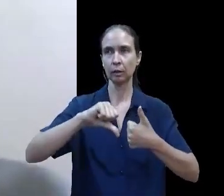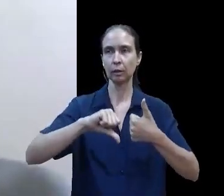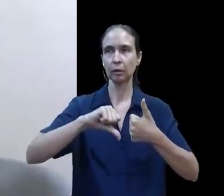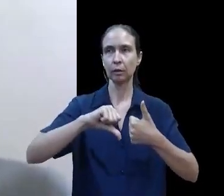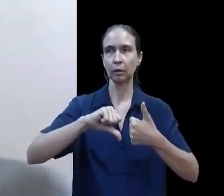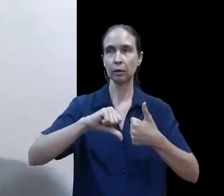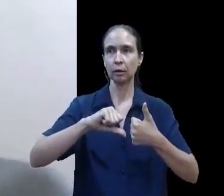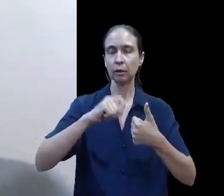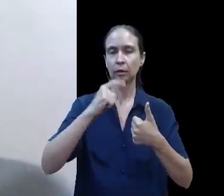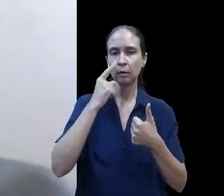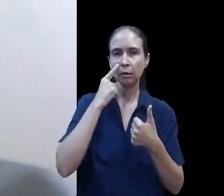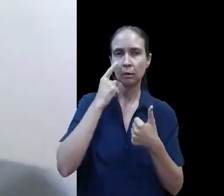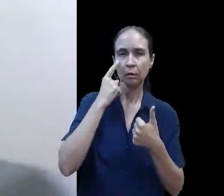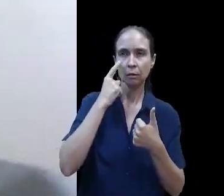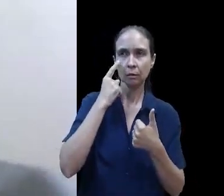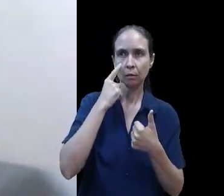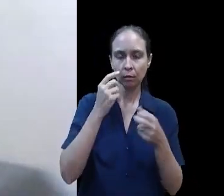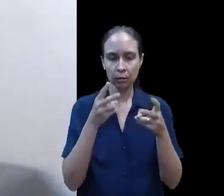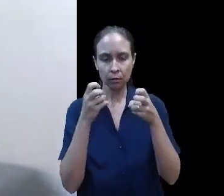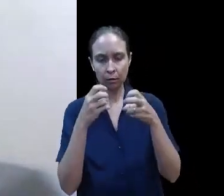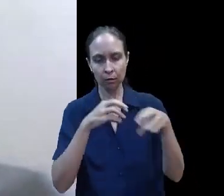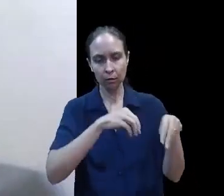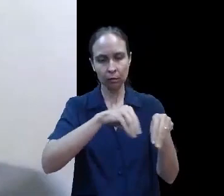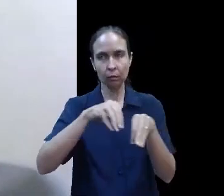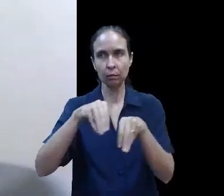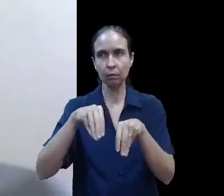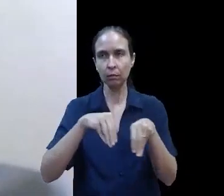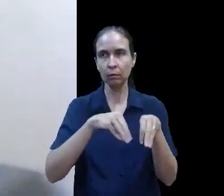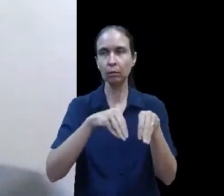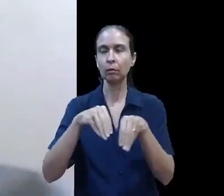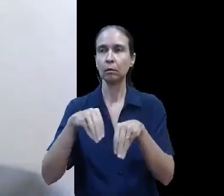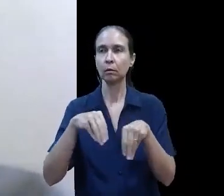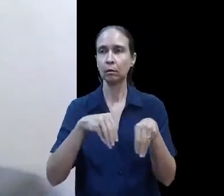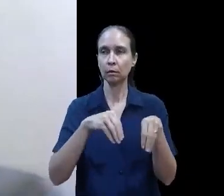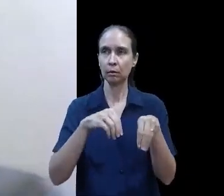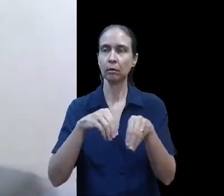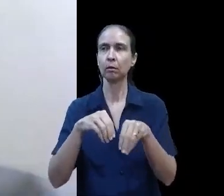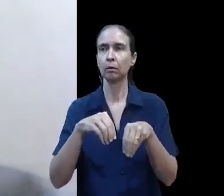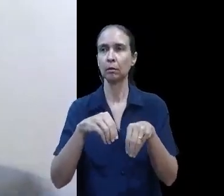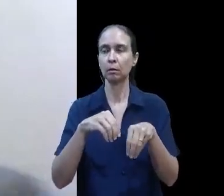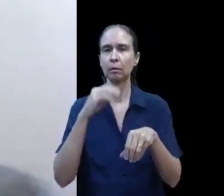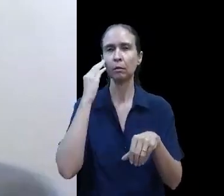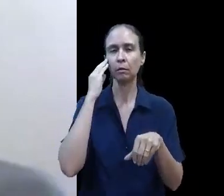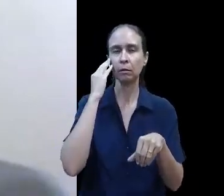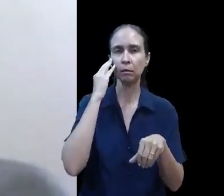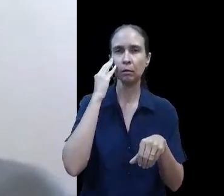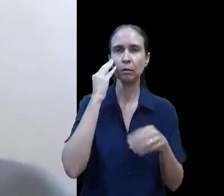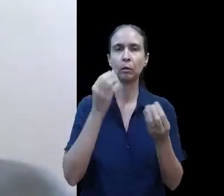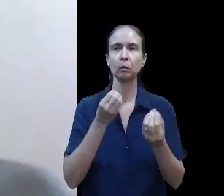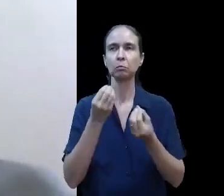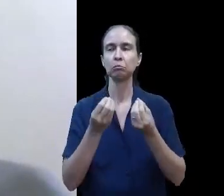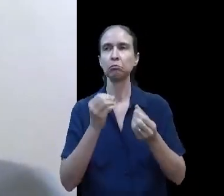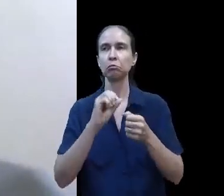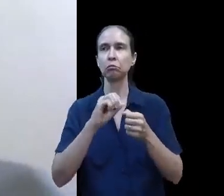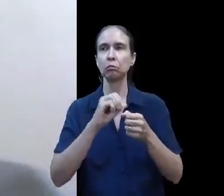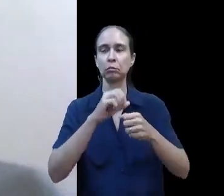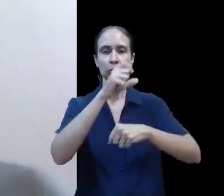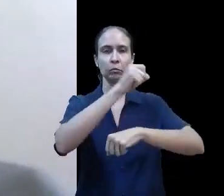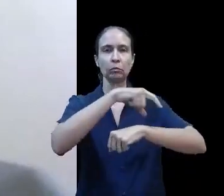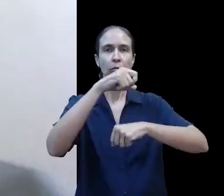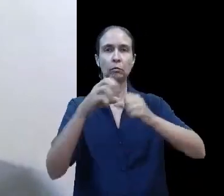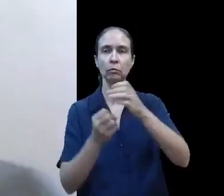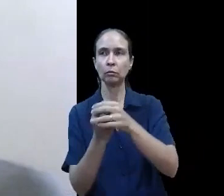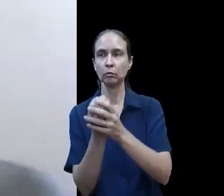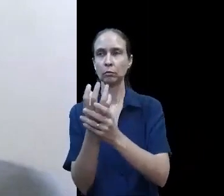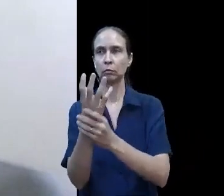importante para a correção do solo e definição da adubação do abacaxi é outro componente que foi muito